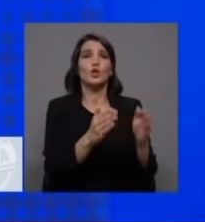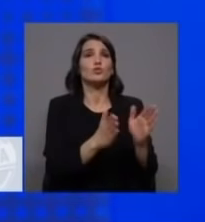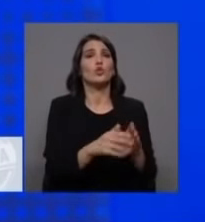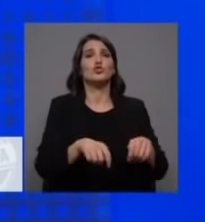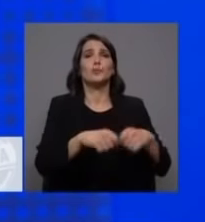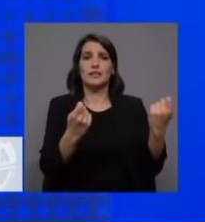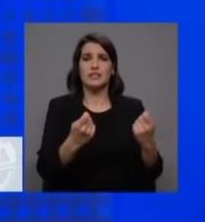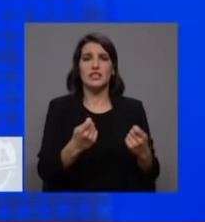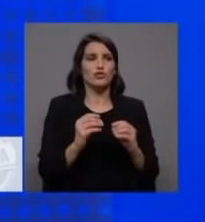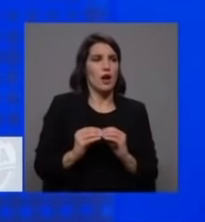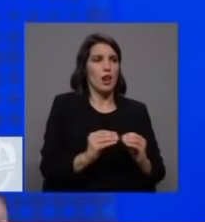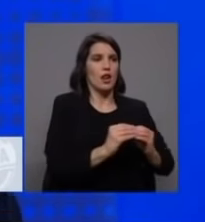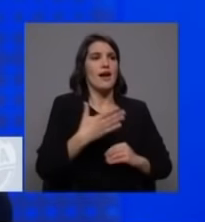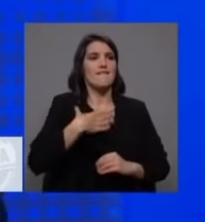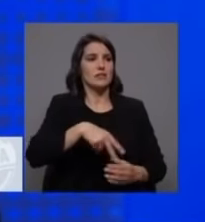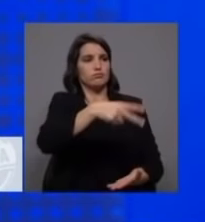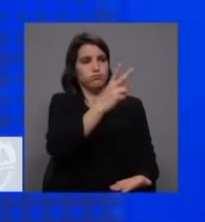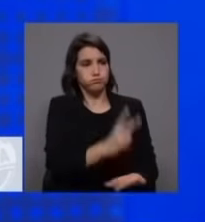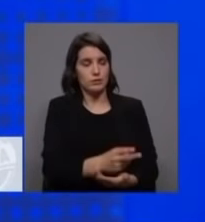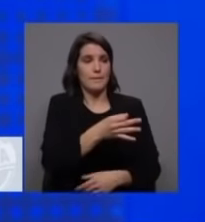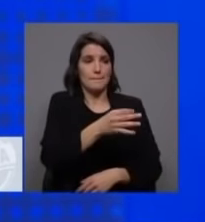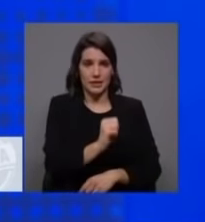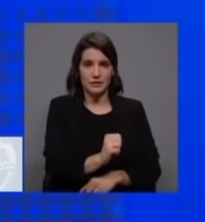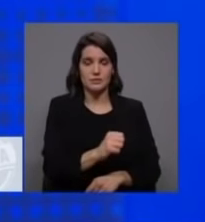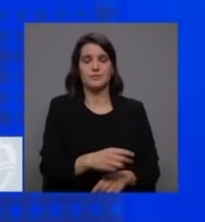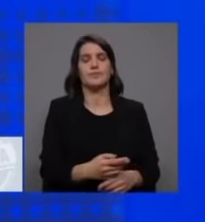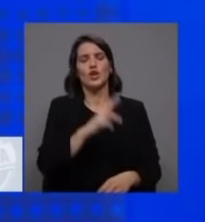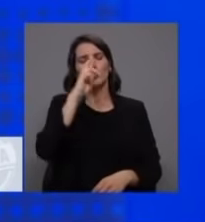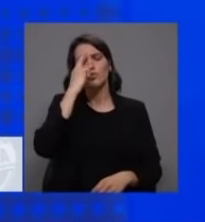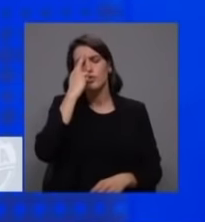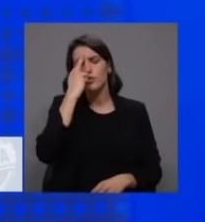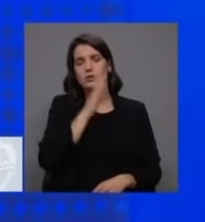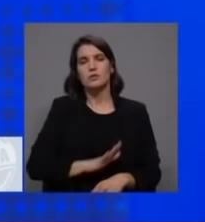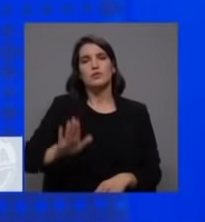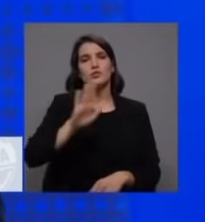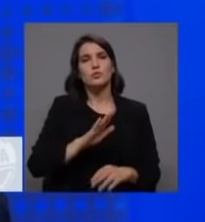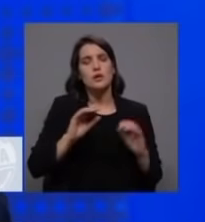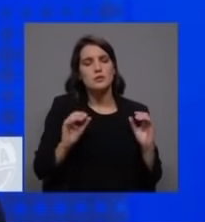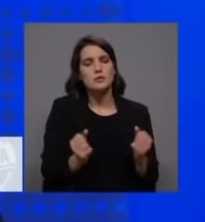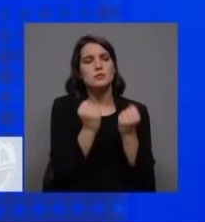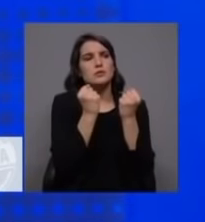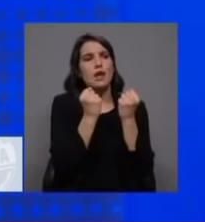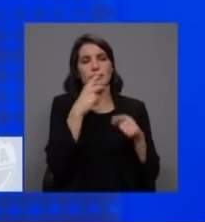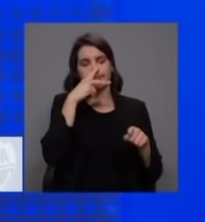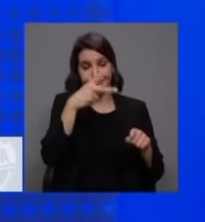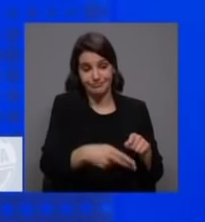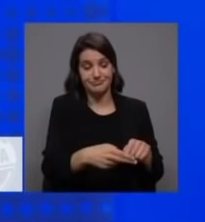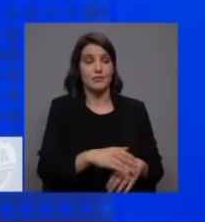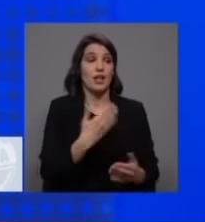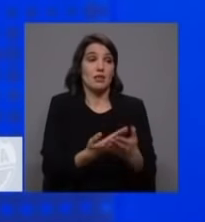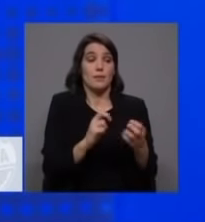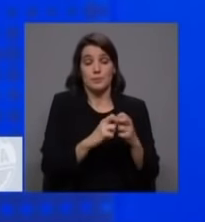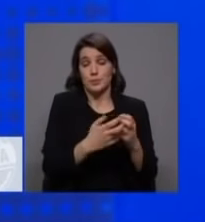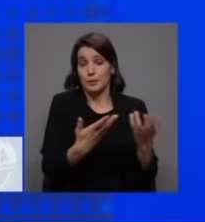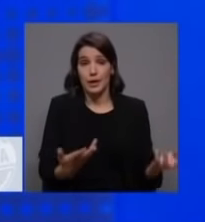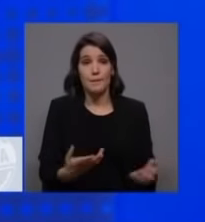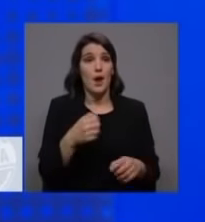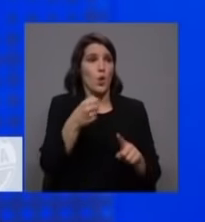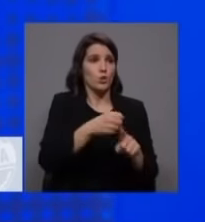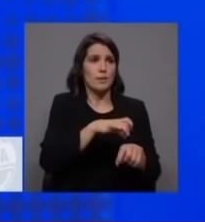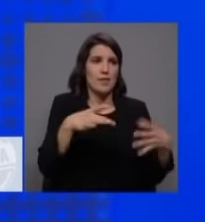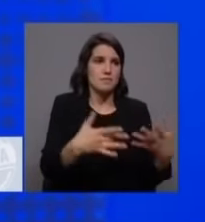uniram para derrubar o governo para isso interromperam o Força Nacional da recuperação puseram em causa o combate à